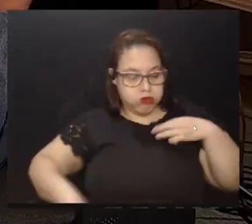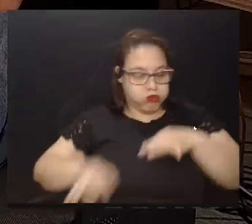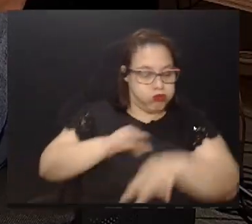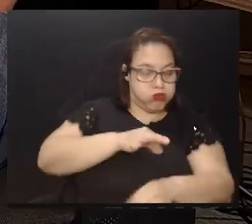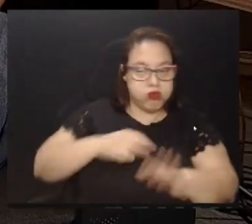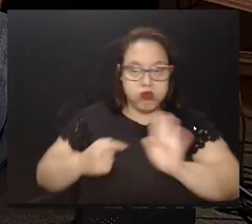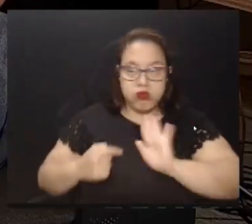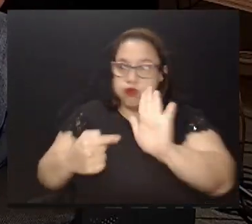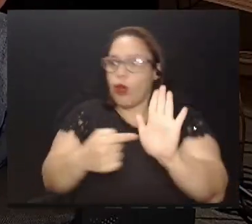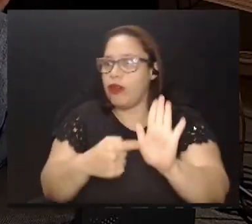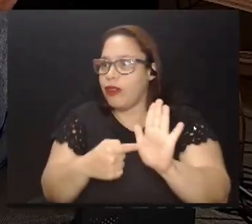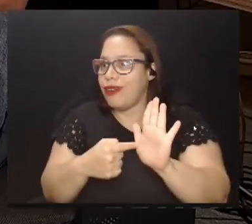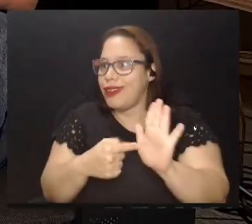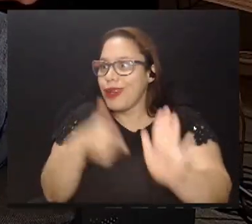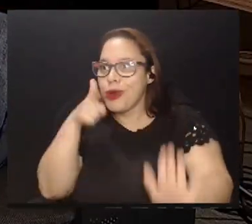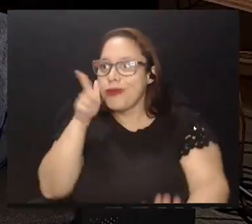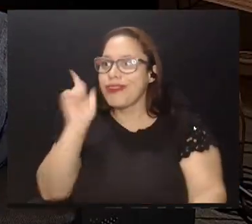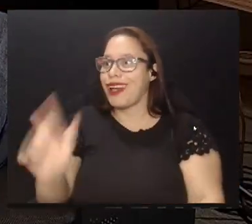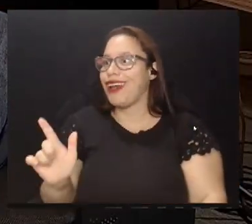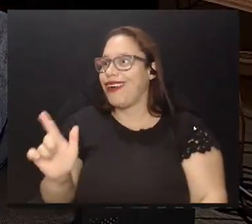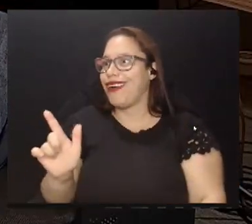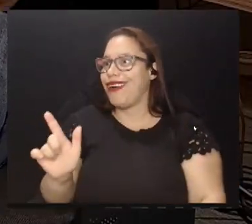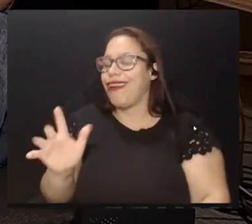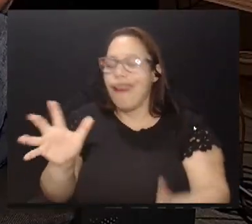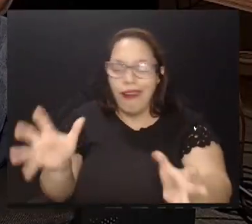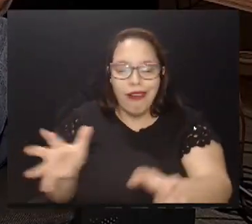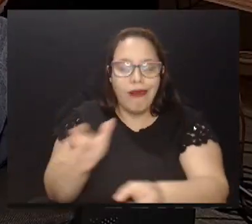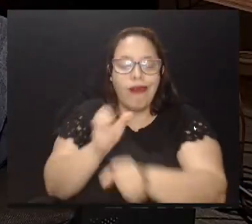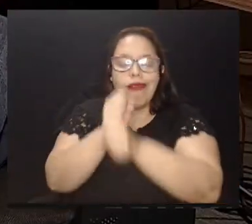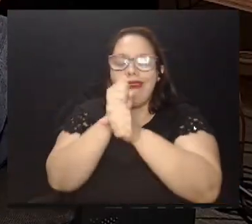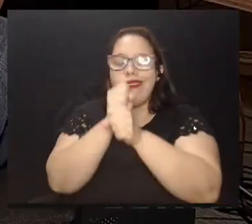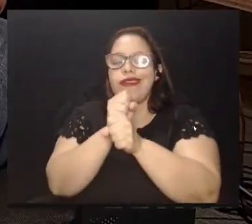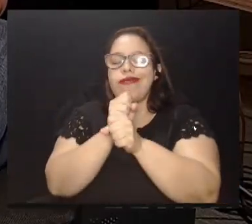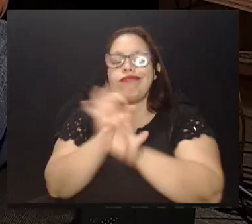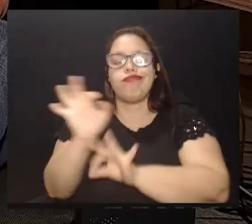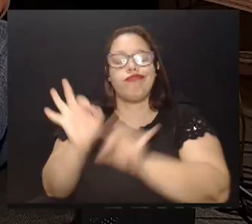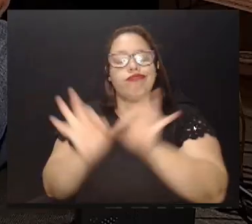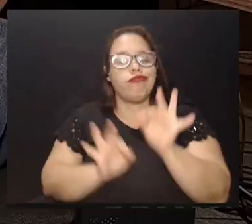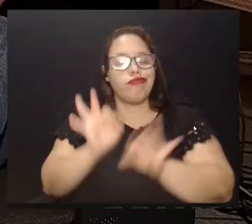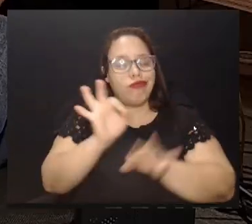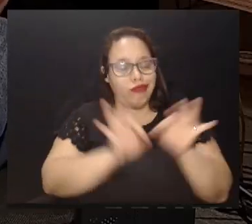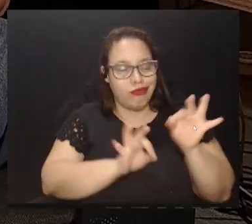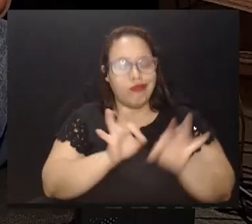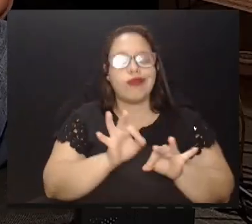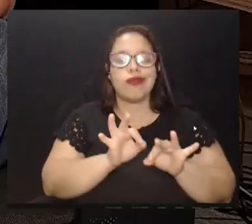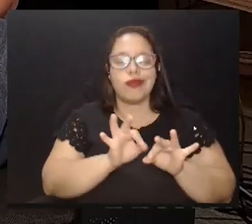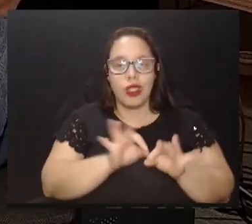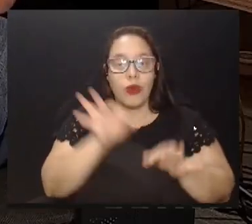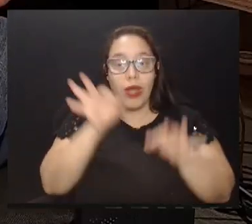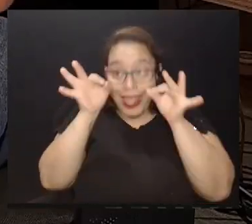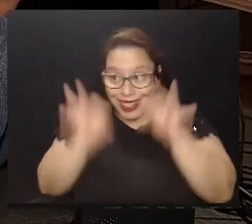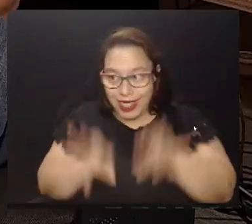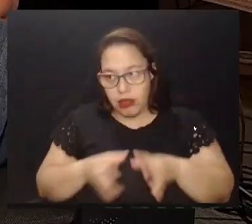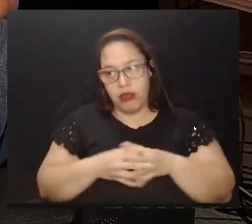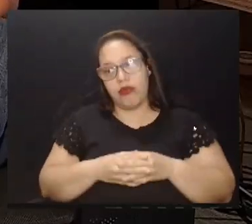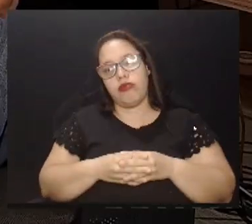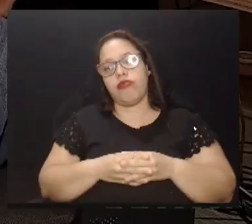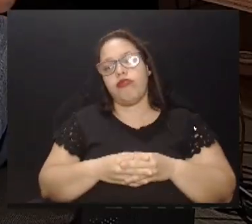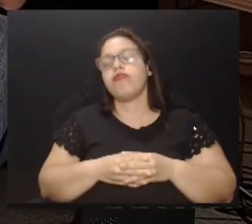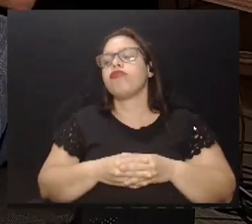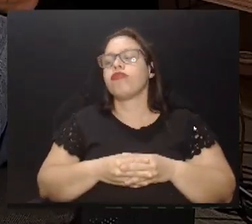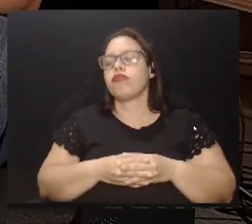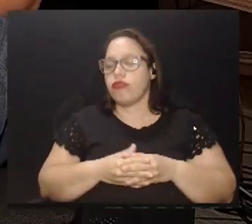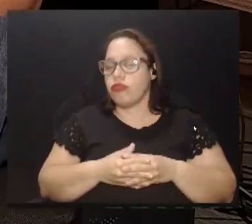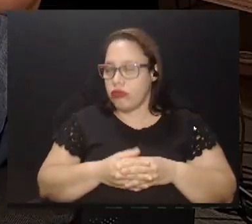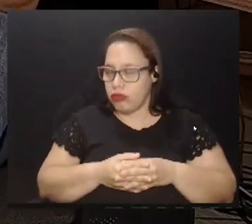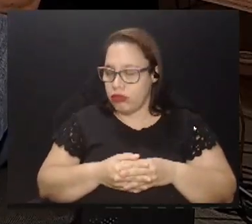Então é tudo uma grande composição, e a gente orquestra tudo isso, para tudo isso dar certo. Então vem todo o planejamento de quantas cenas vai fazer,